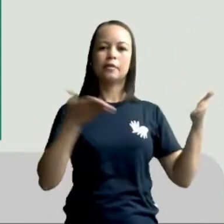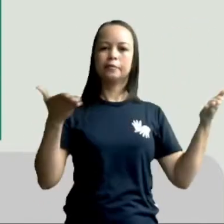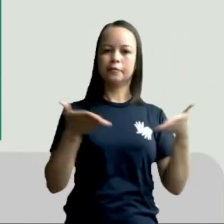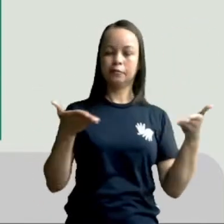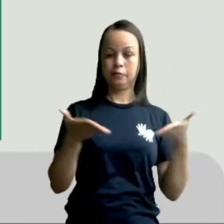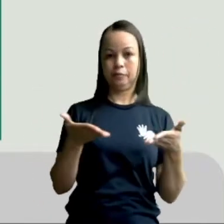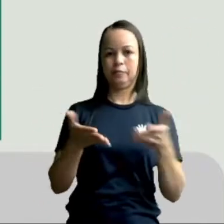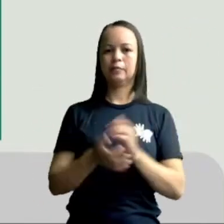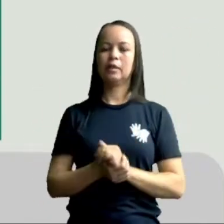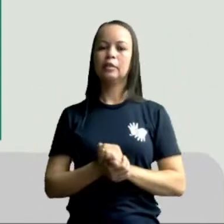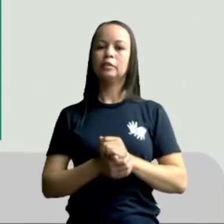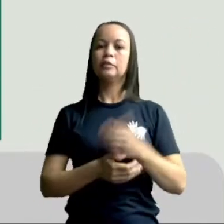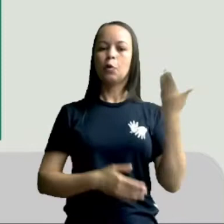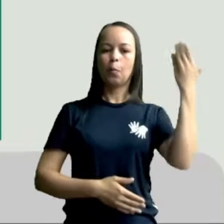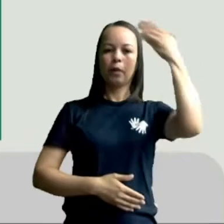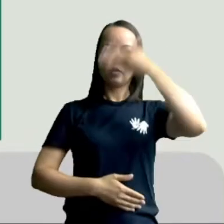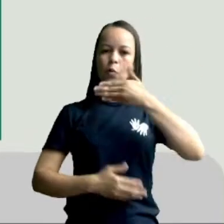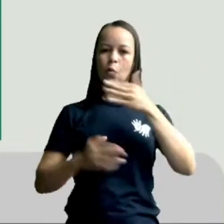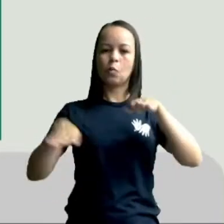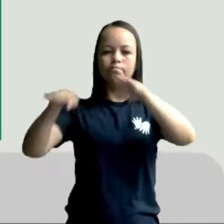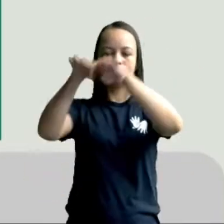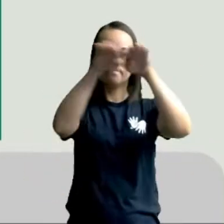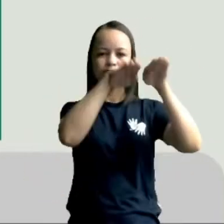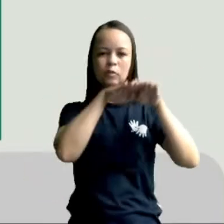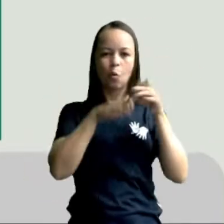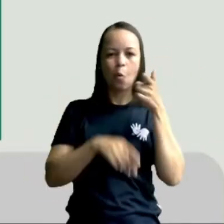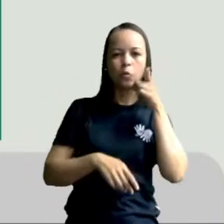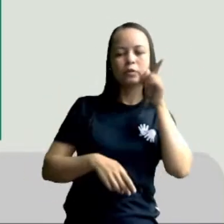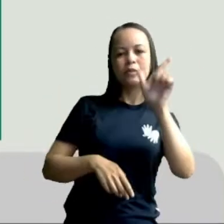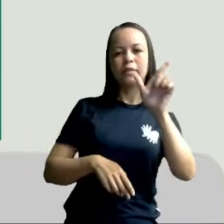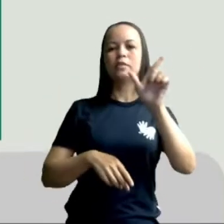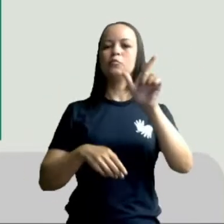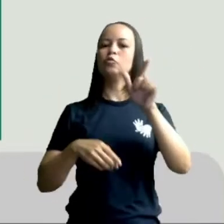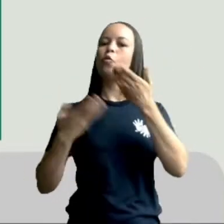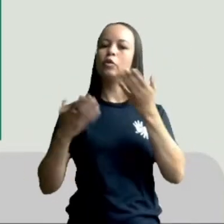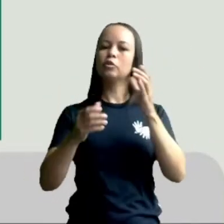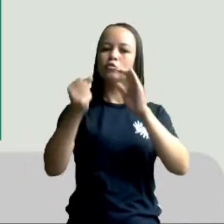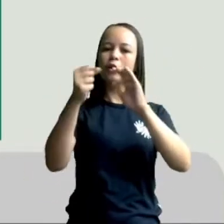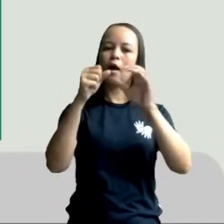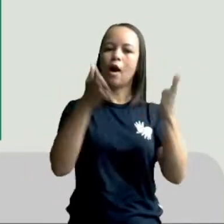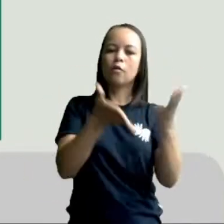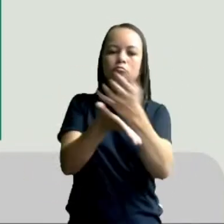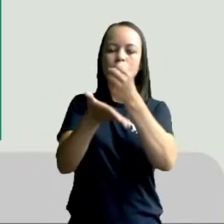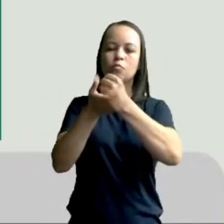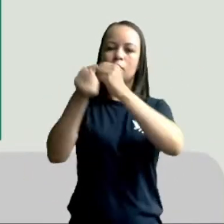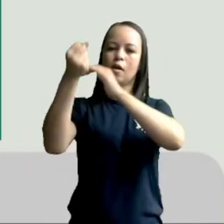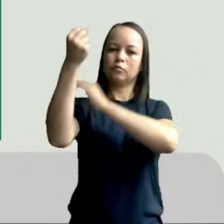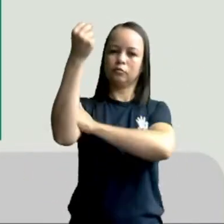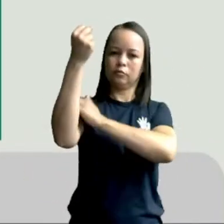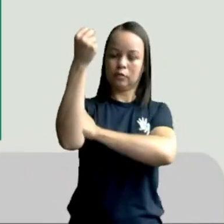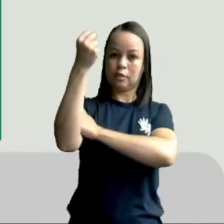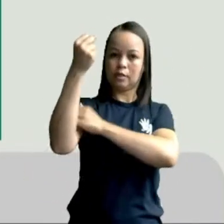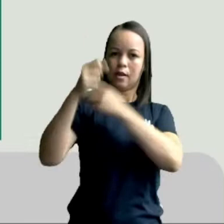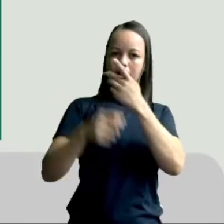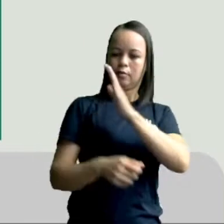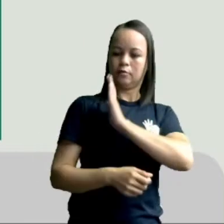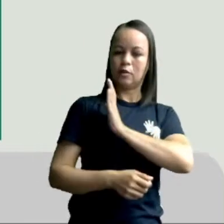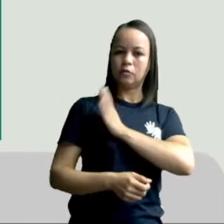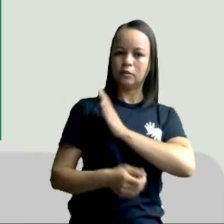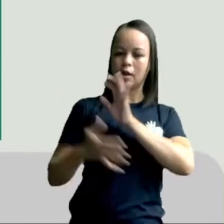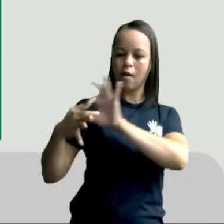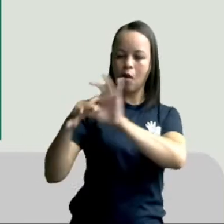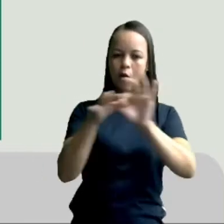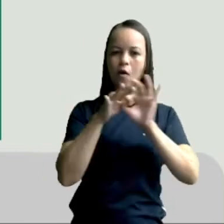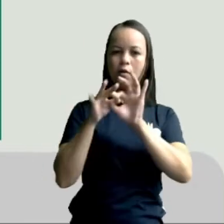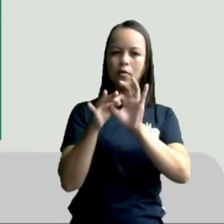o penhor dessa igualdade conseguimos conquistar com braço forte. Em teu seio, ó liberdade,